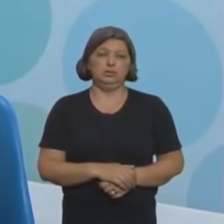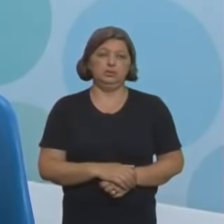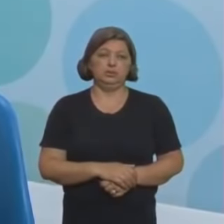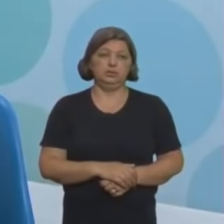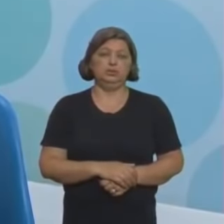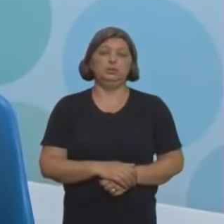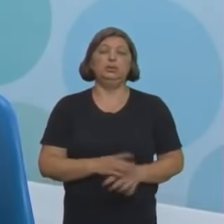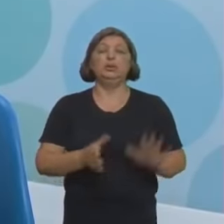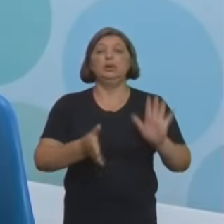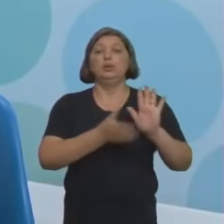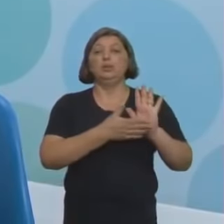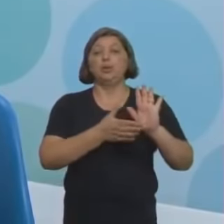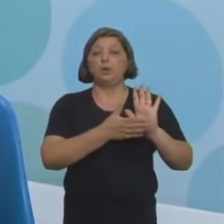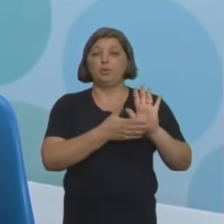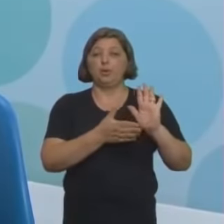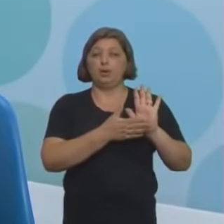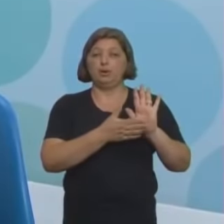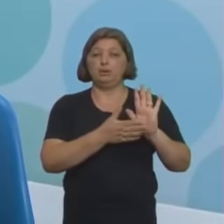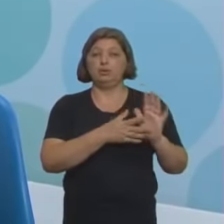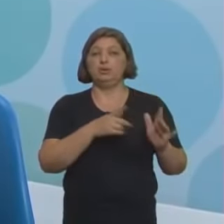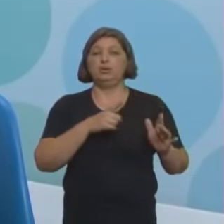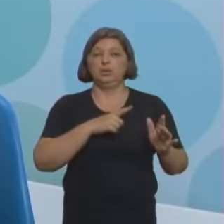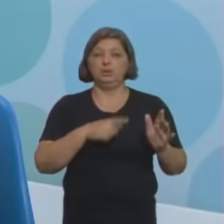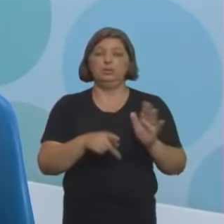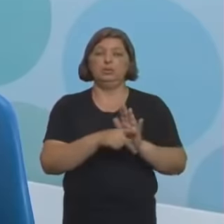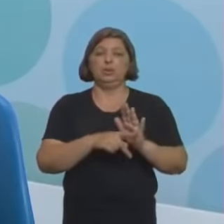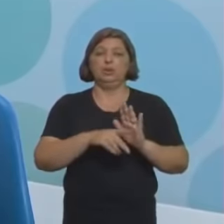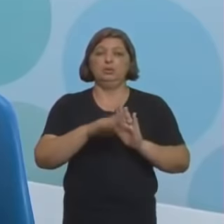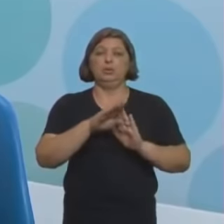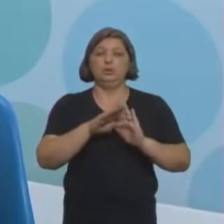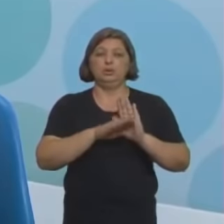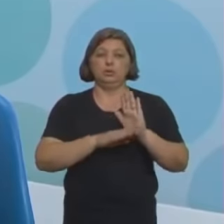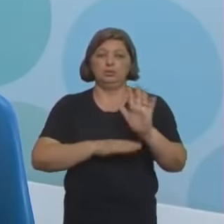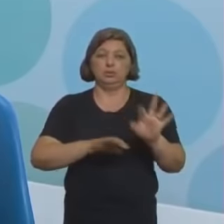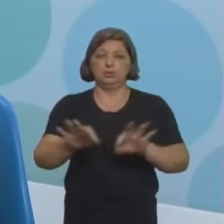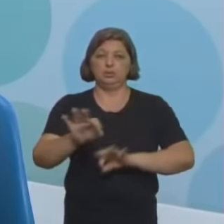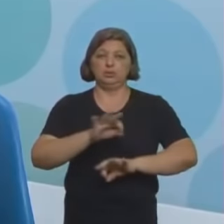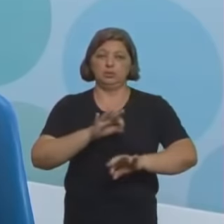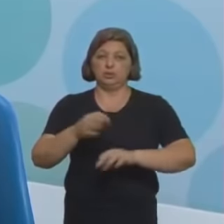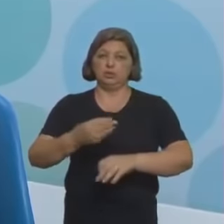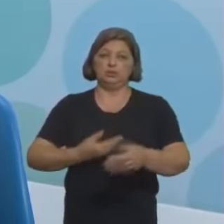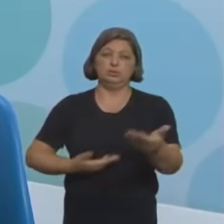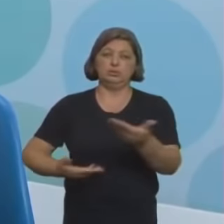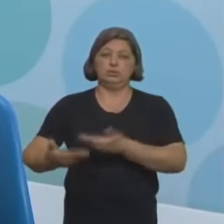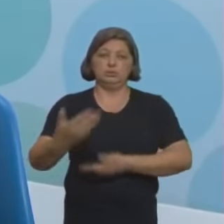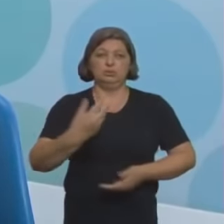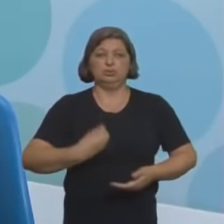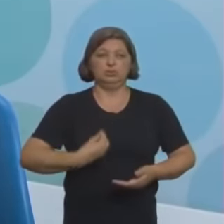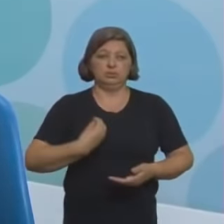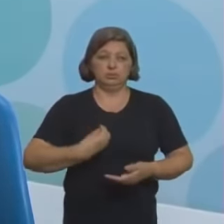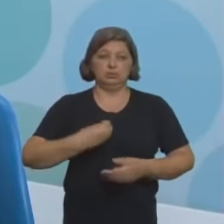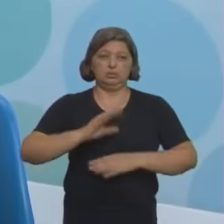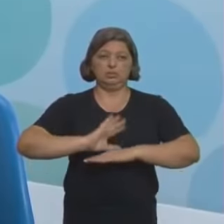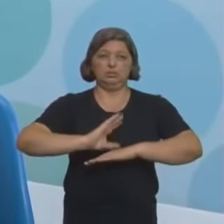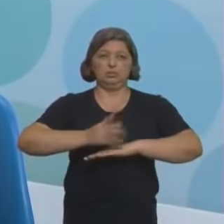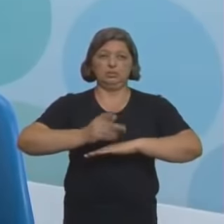que propõe aí o projeto de convivência, que será um componente do Inova Educação